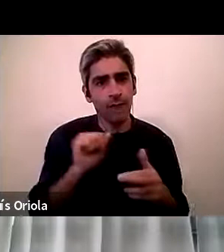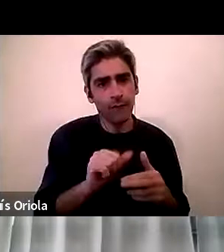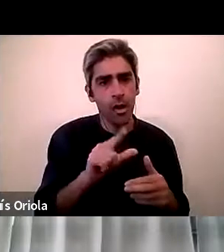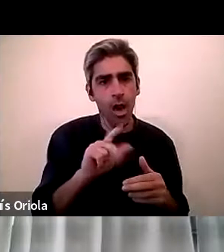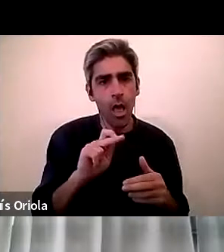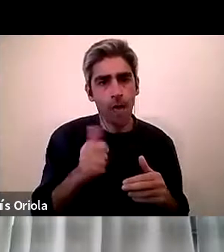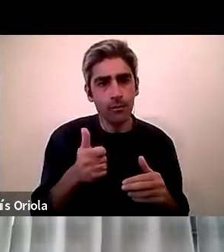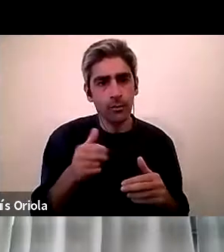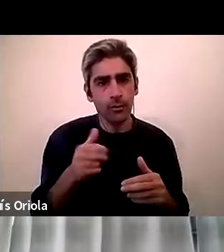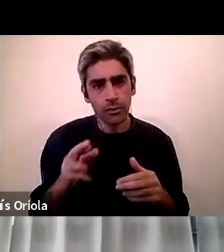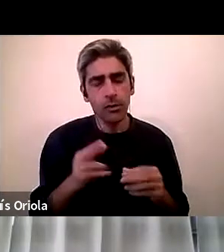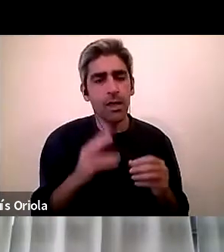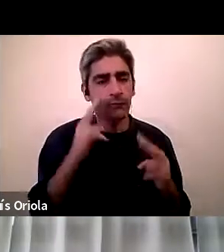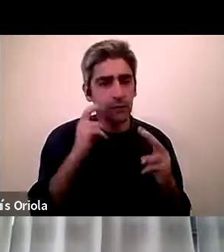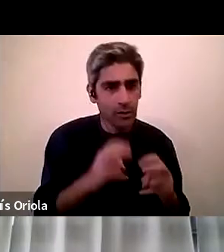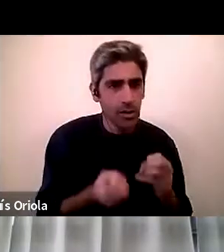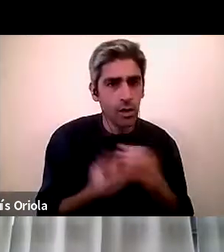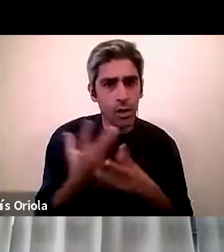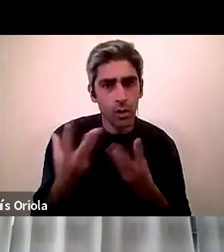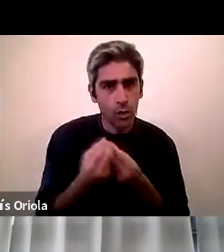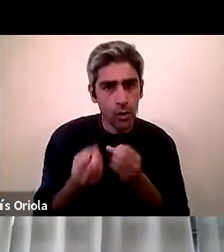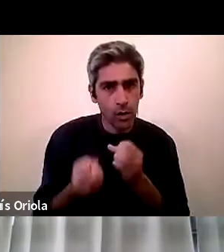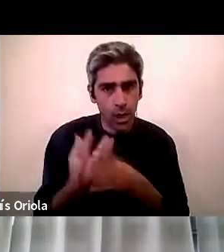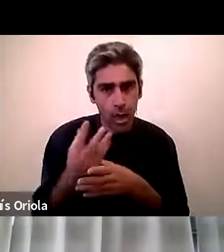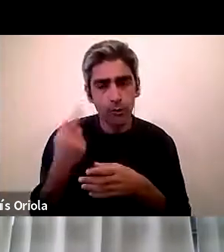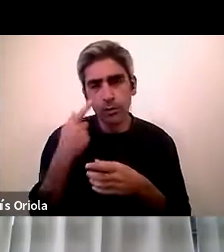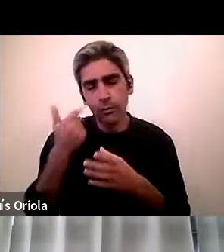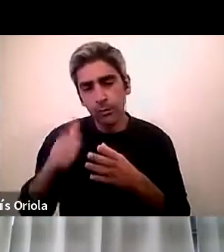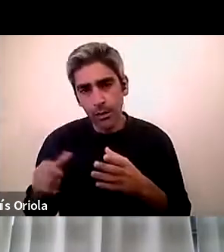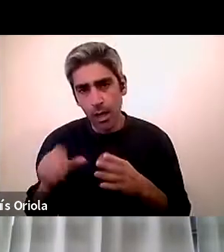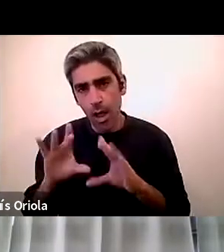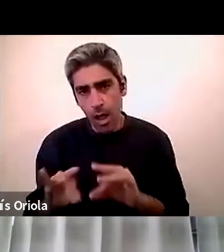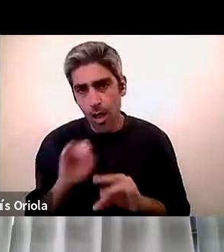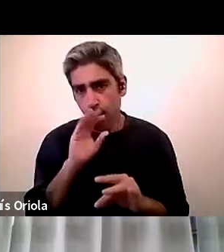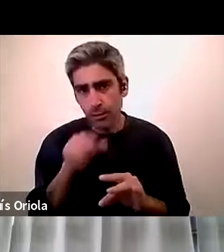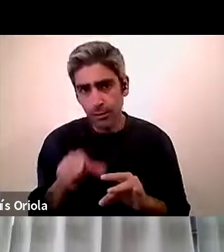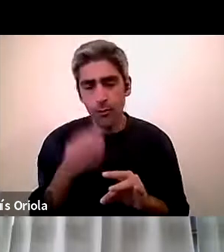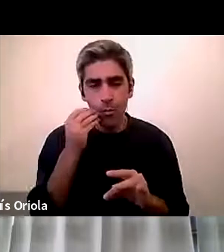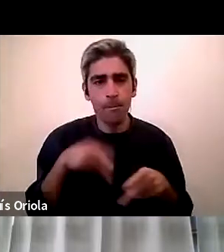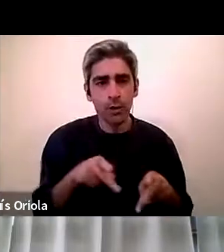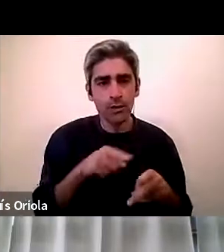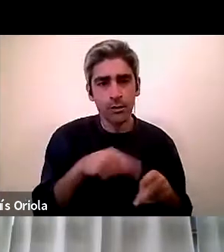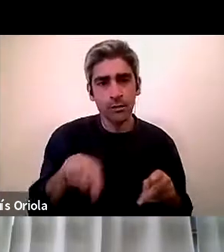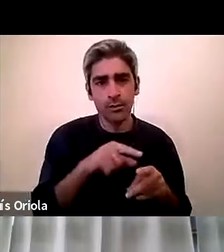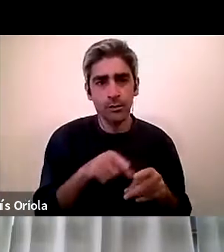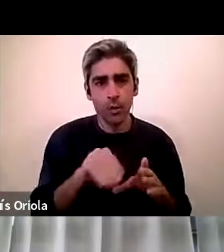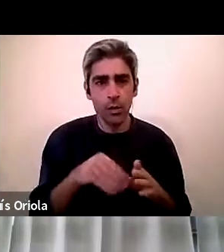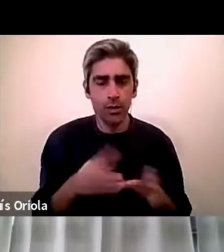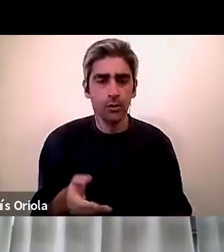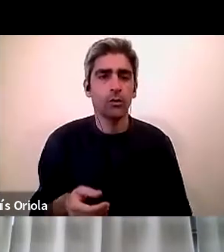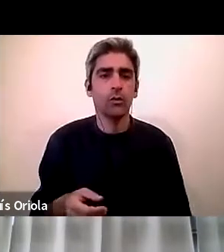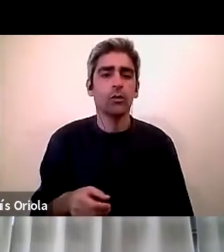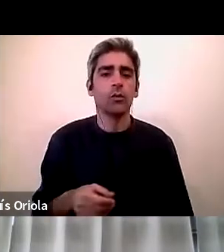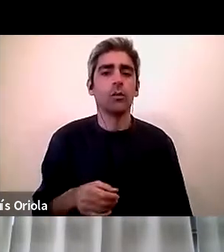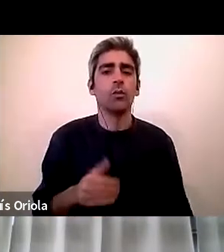que é investigar, co-criar e experimentar, como é que nós conseguimos aplicar a metodologia LabX neste contexto.